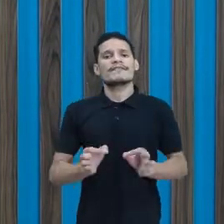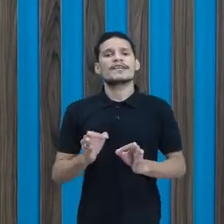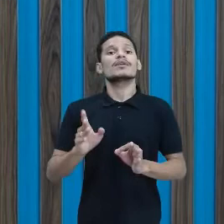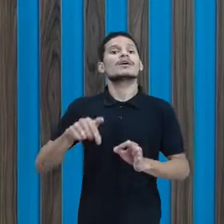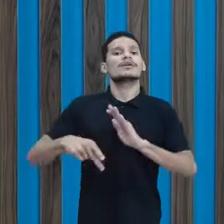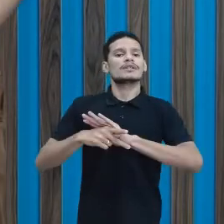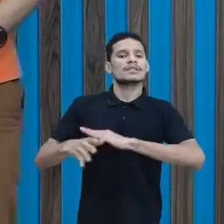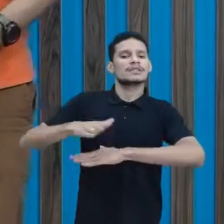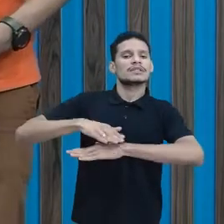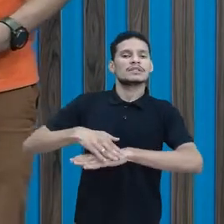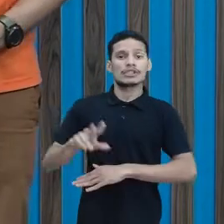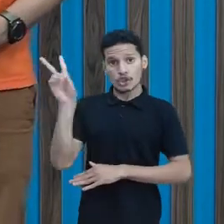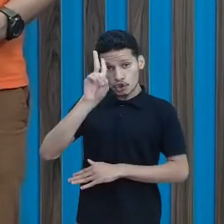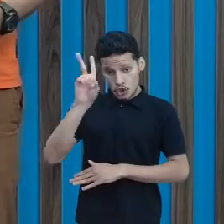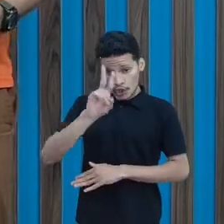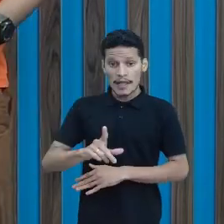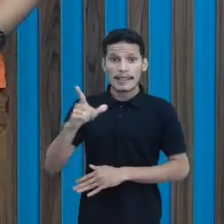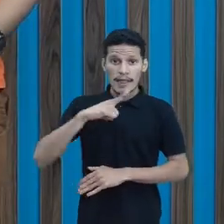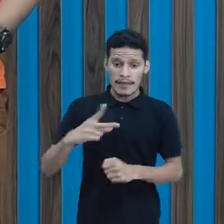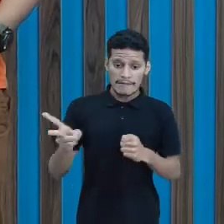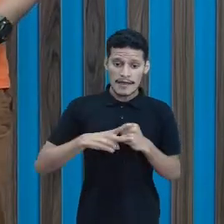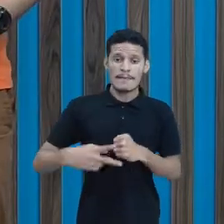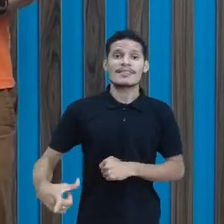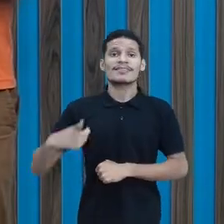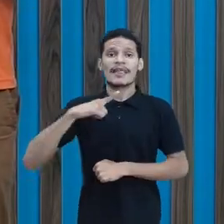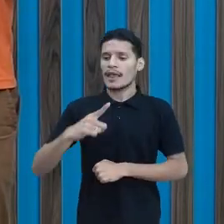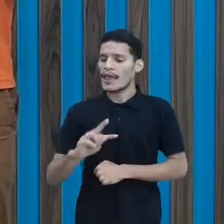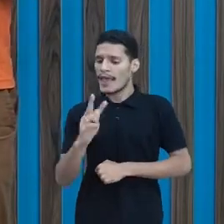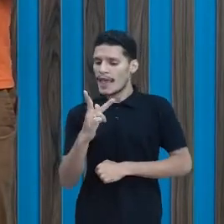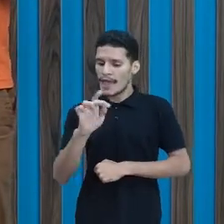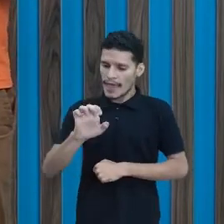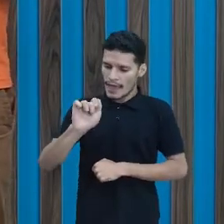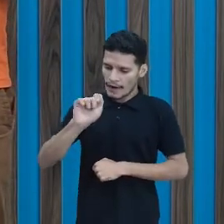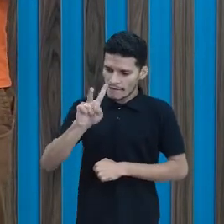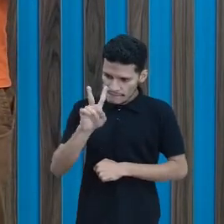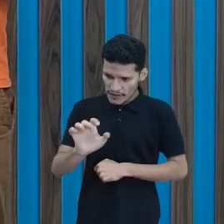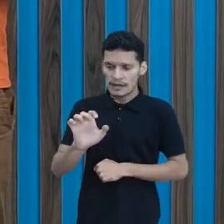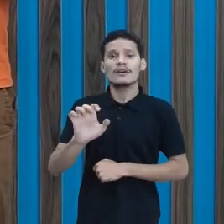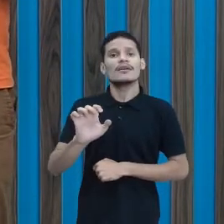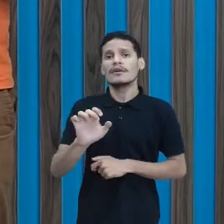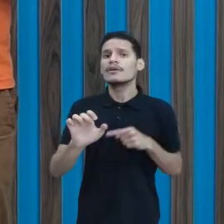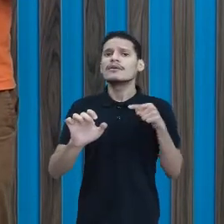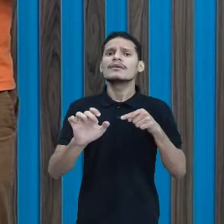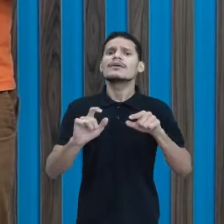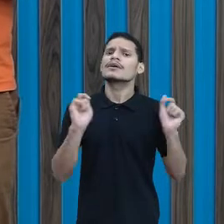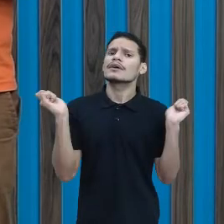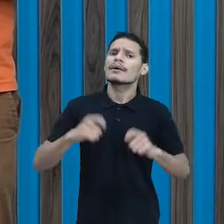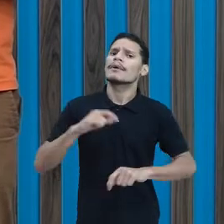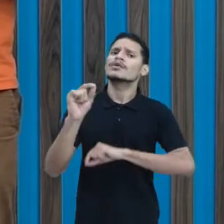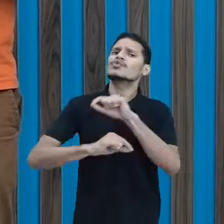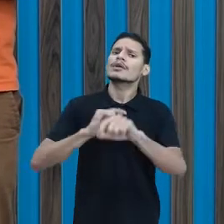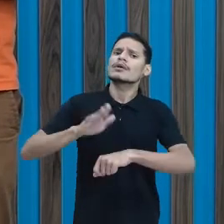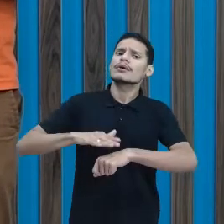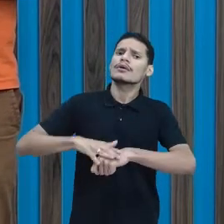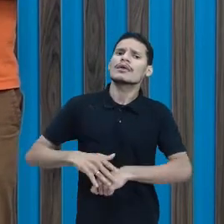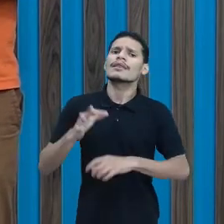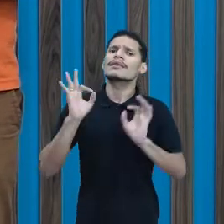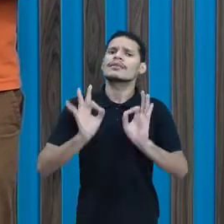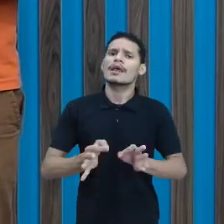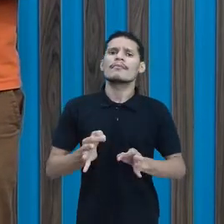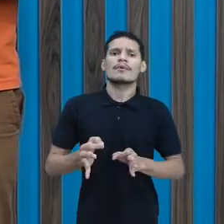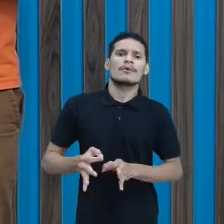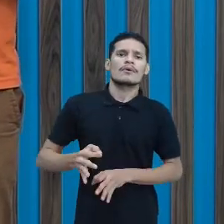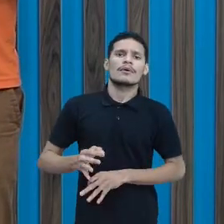história o verbo ter, tá? Que é o have. Tendo o verbo ter, para que vai servir esse tempo perfeito, que é com os